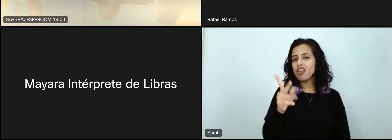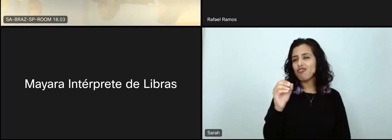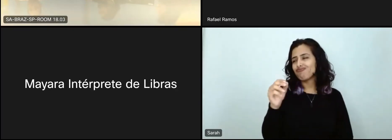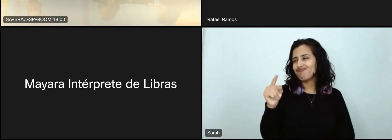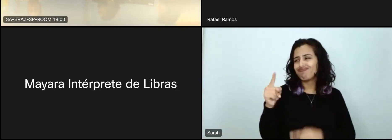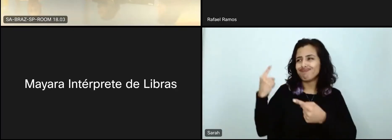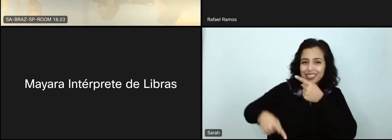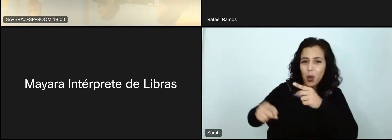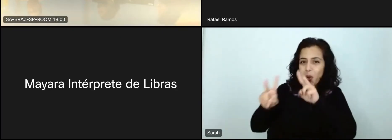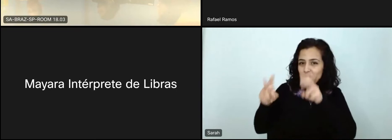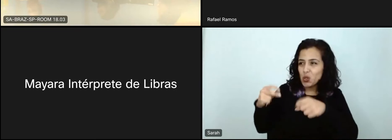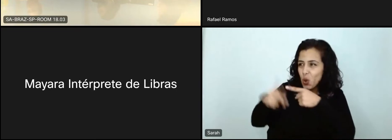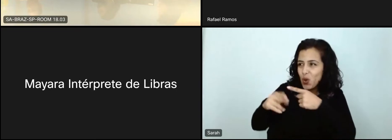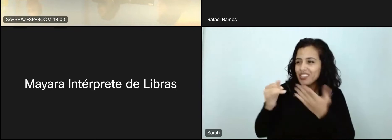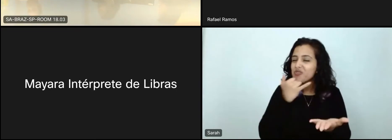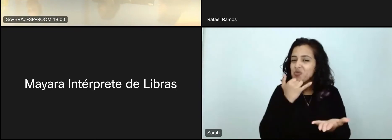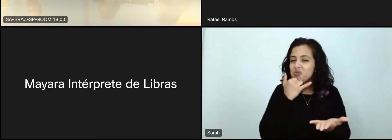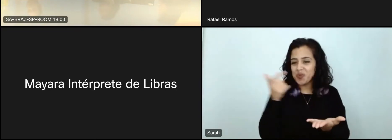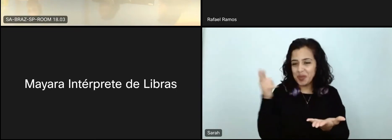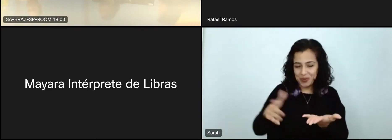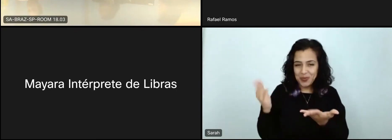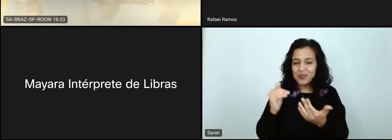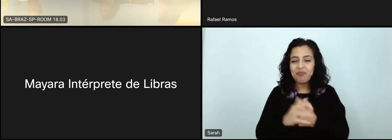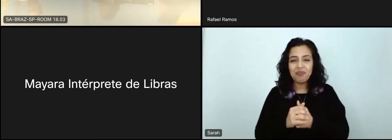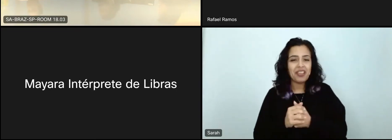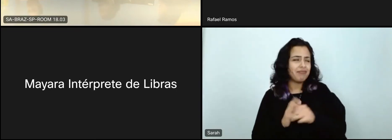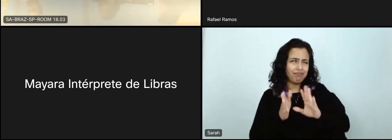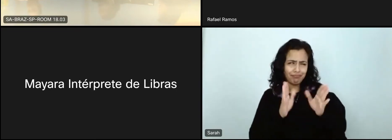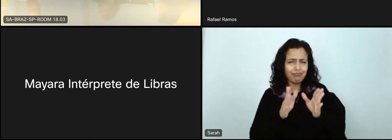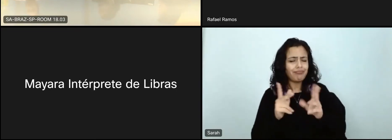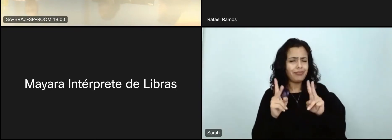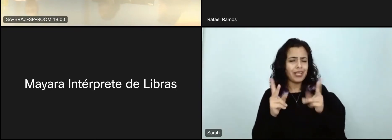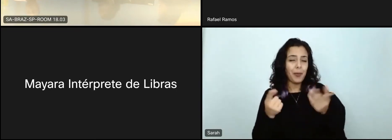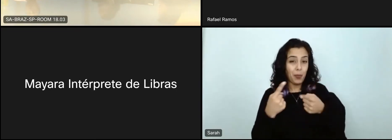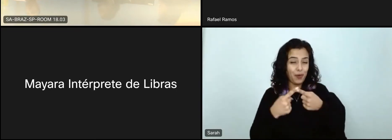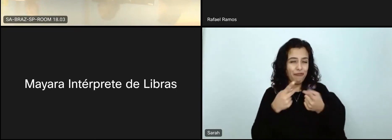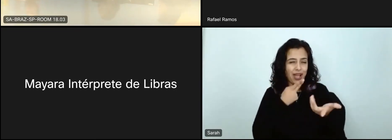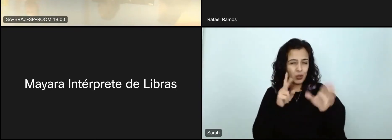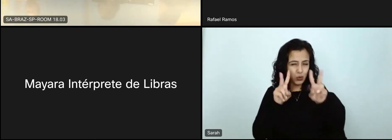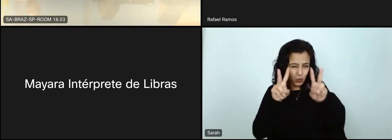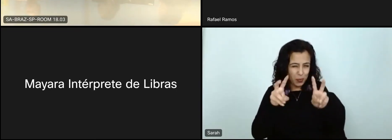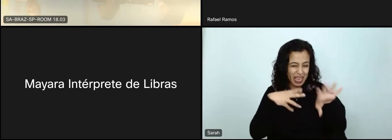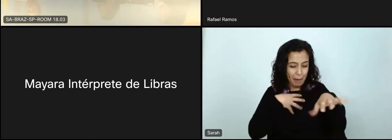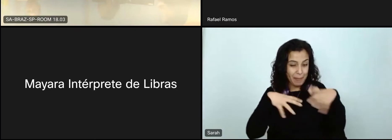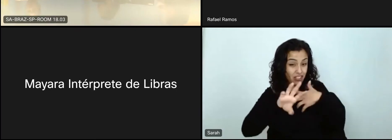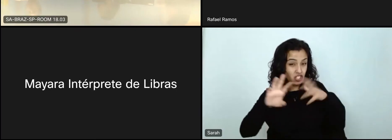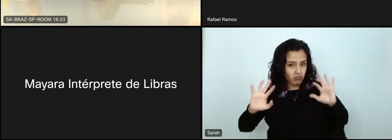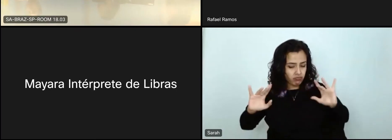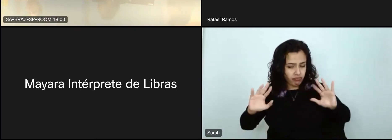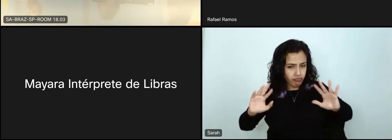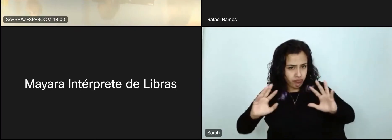rebanho, né, acho que a gente pode falar do inconsciente coletivo, de uma realidade de grupo, né? Quando nós estamos em grupo, a gente